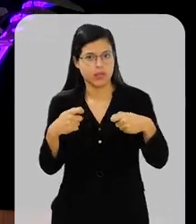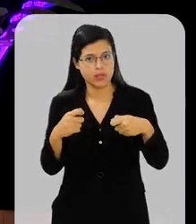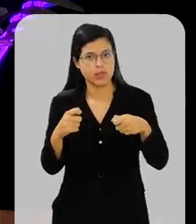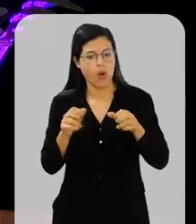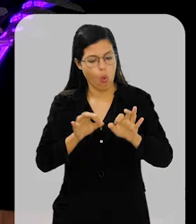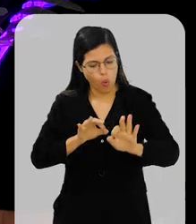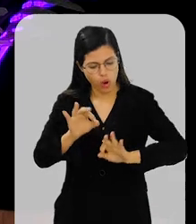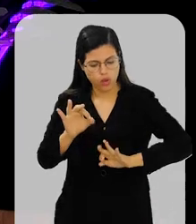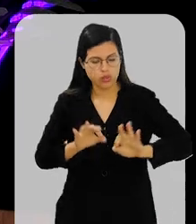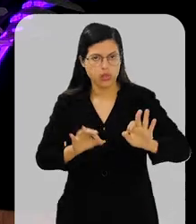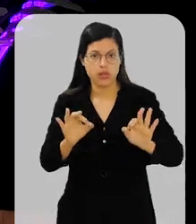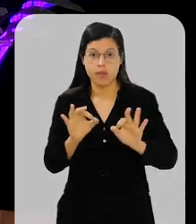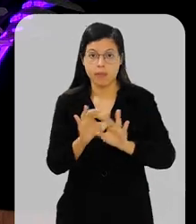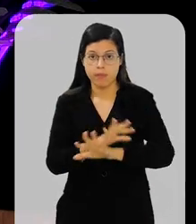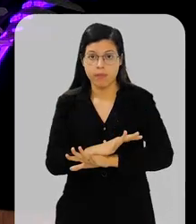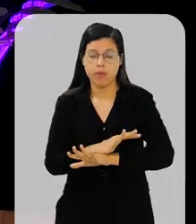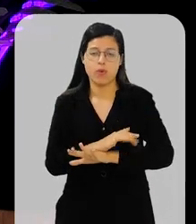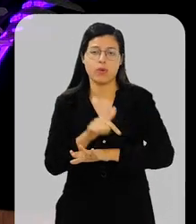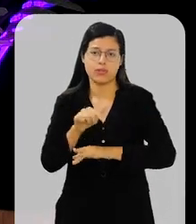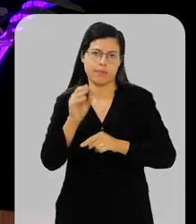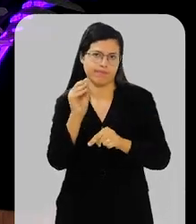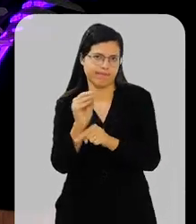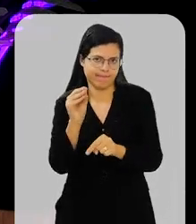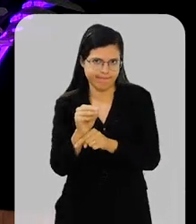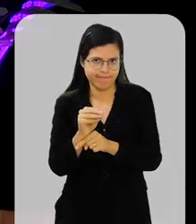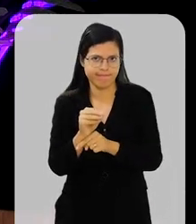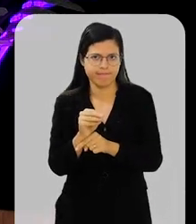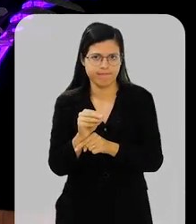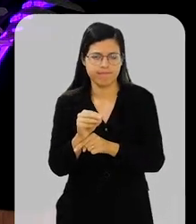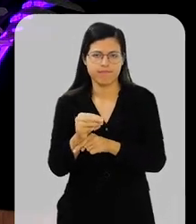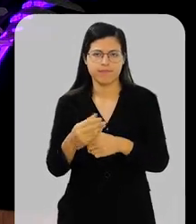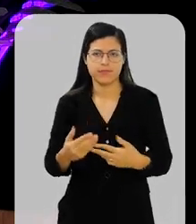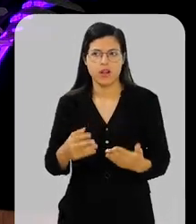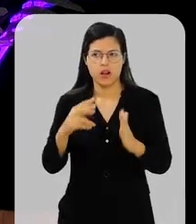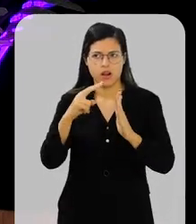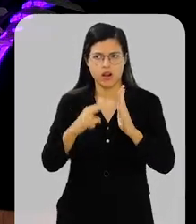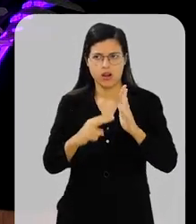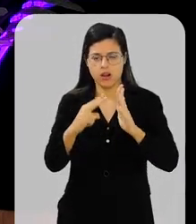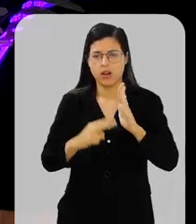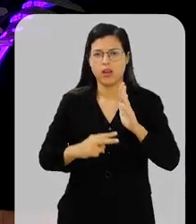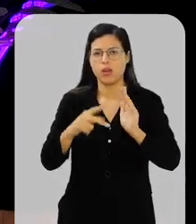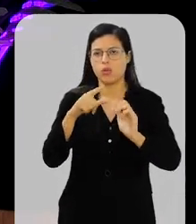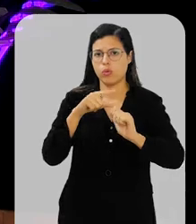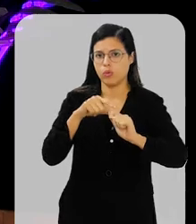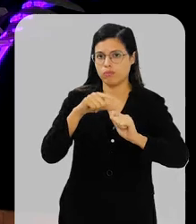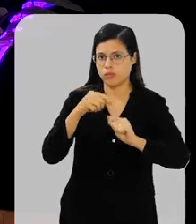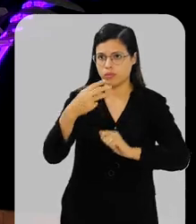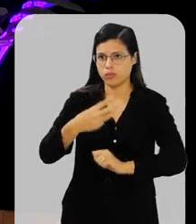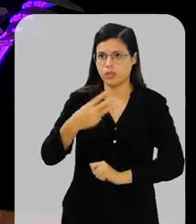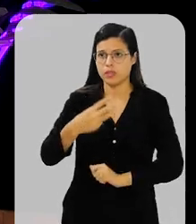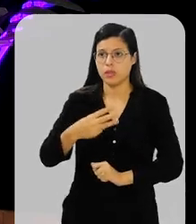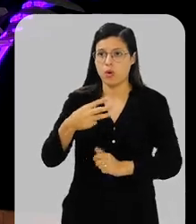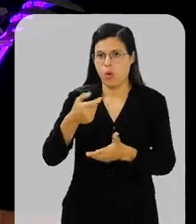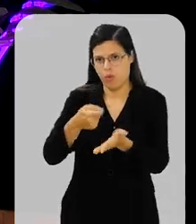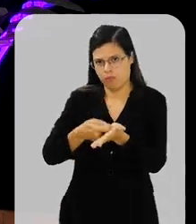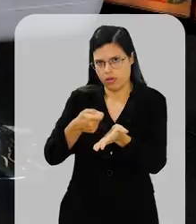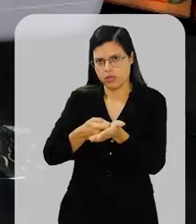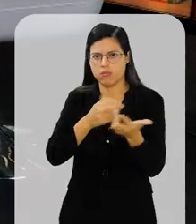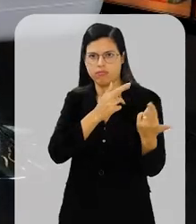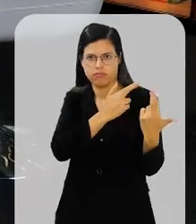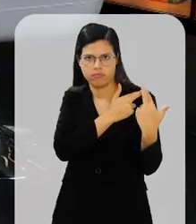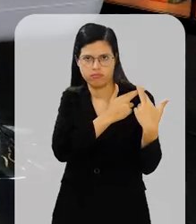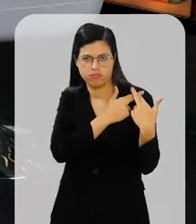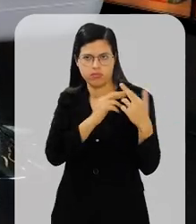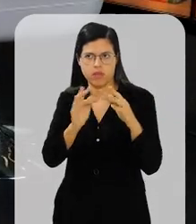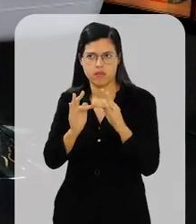estar preparada e instrumentalizada para esse cuidado. E aí a gente lendo no artigo 3º, a